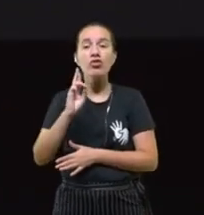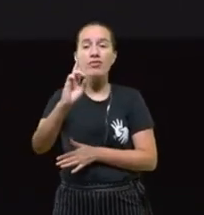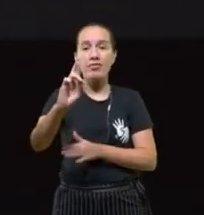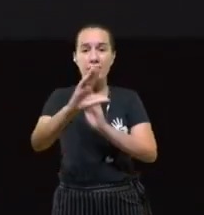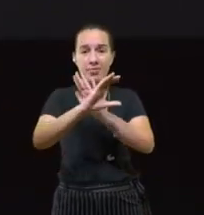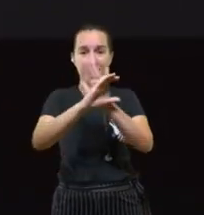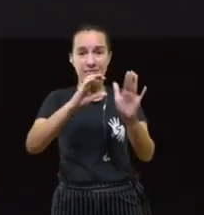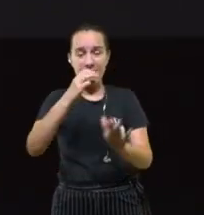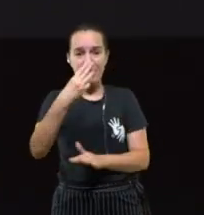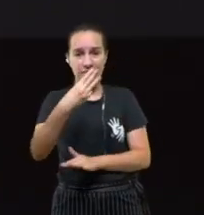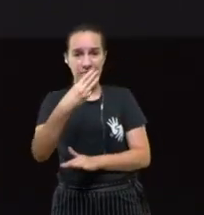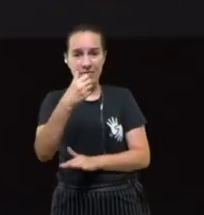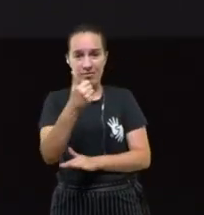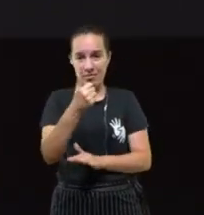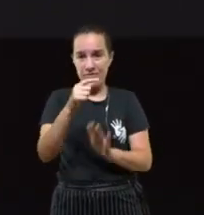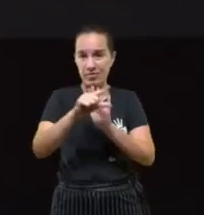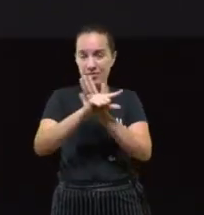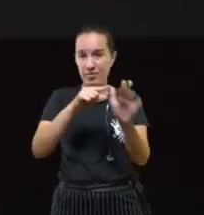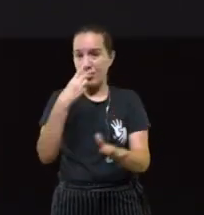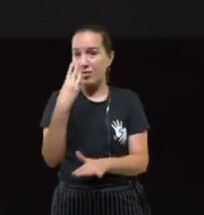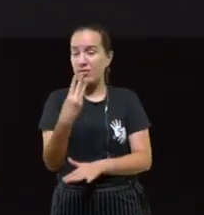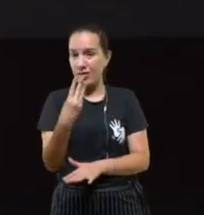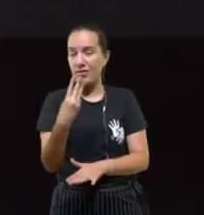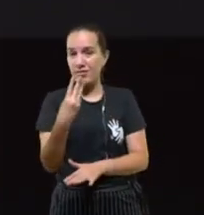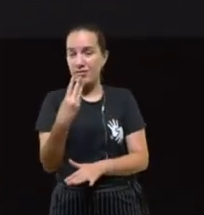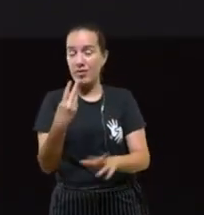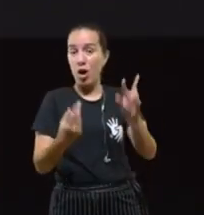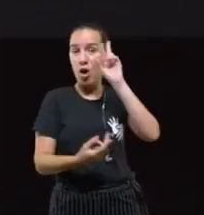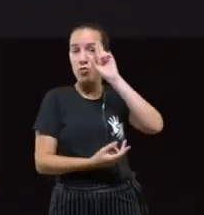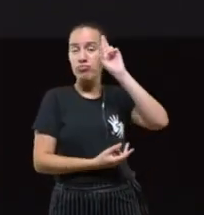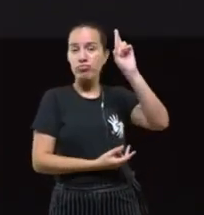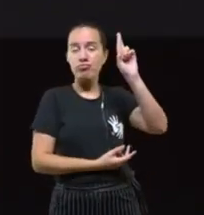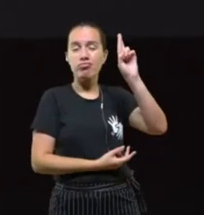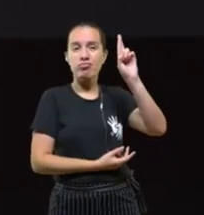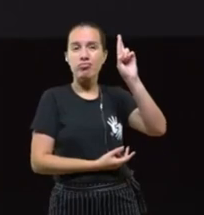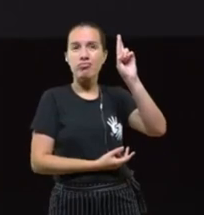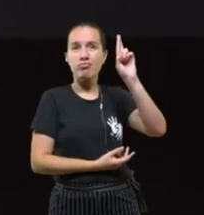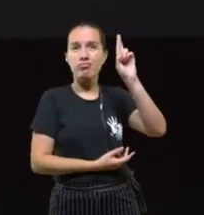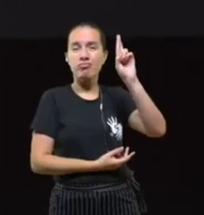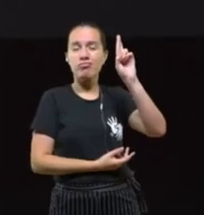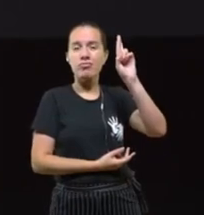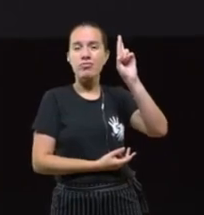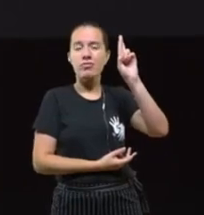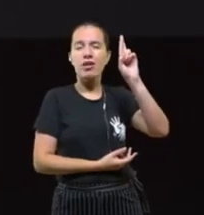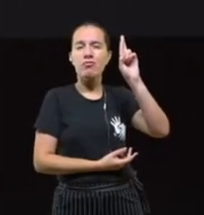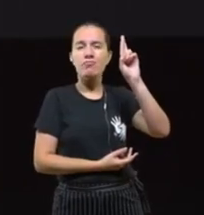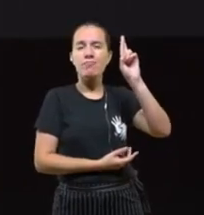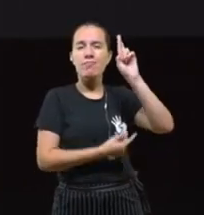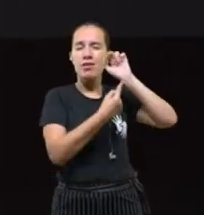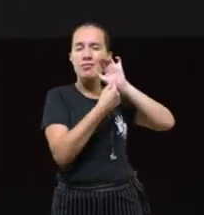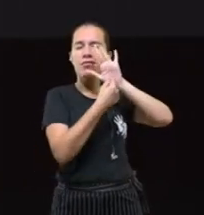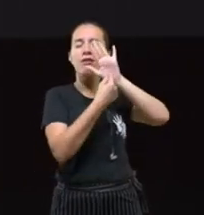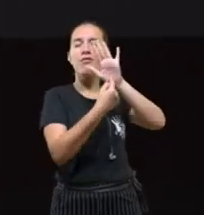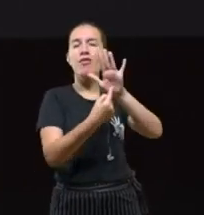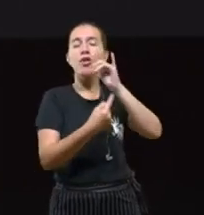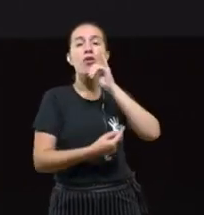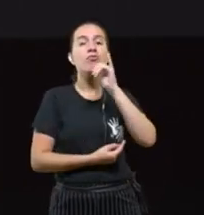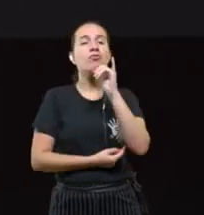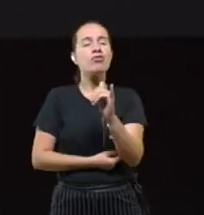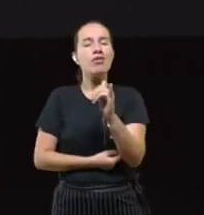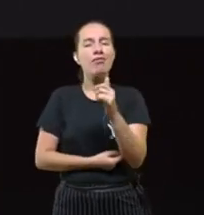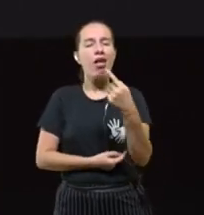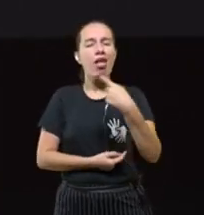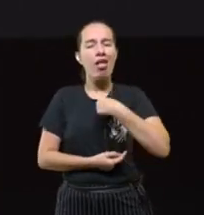3. O Senhor lhe apareceu no passado dizendo: eu